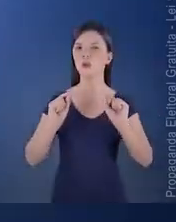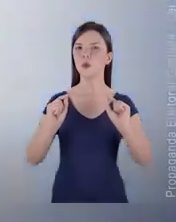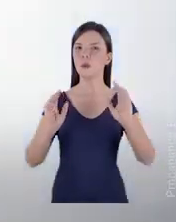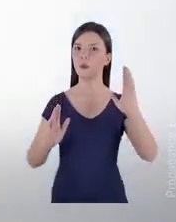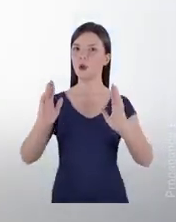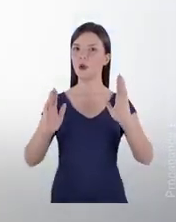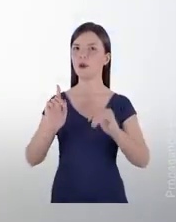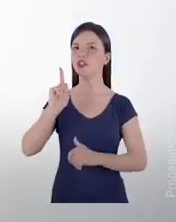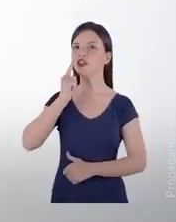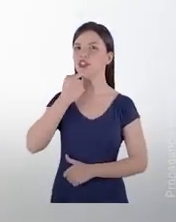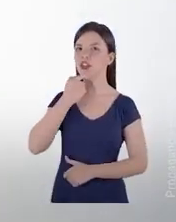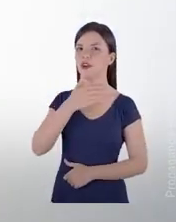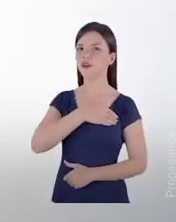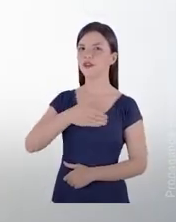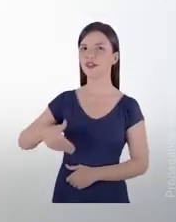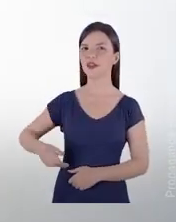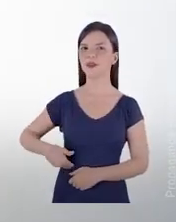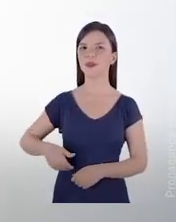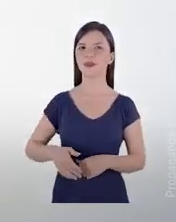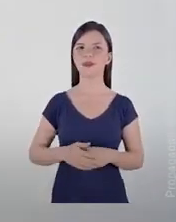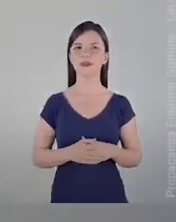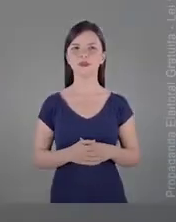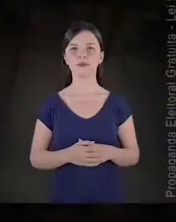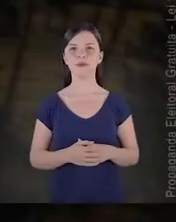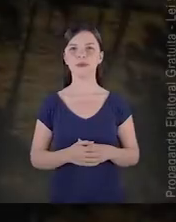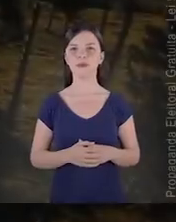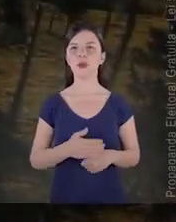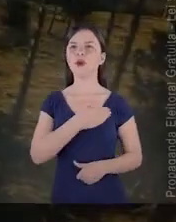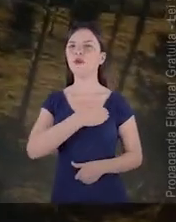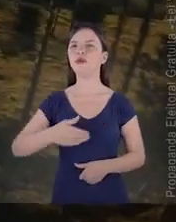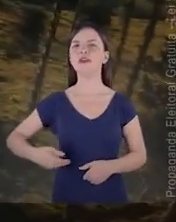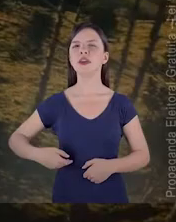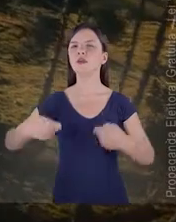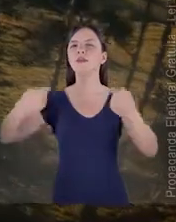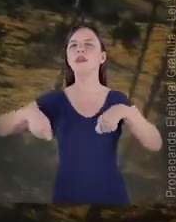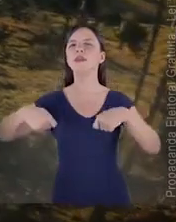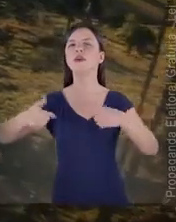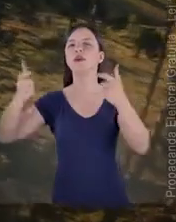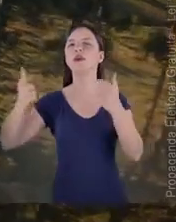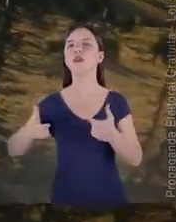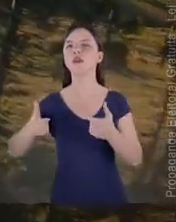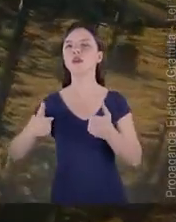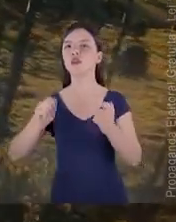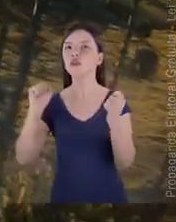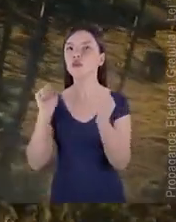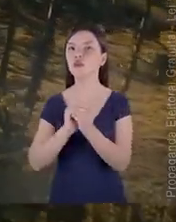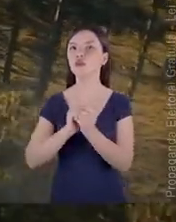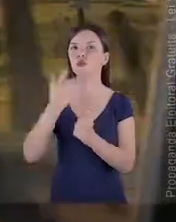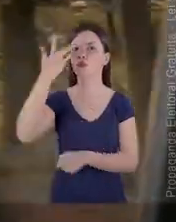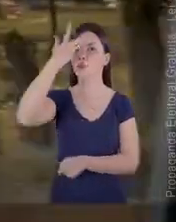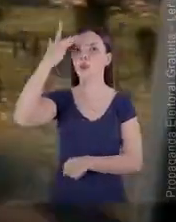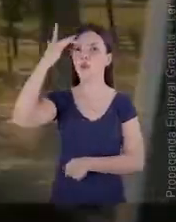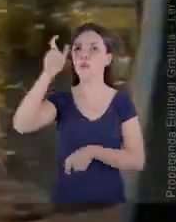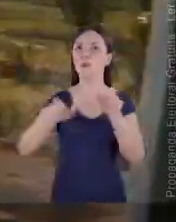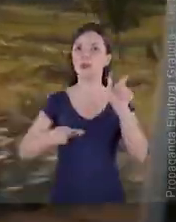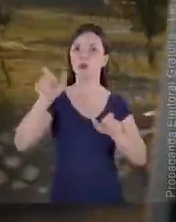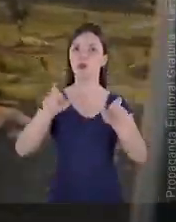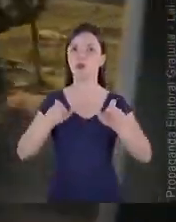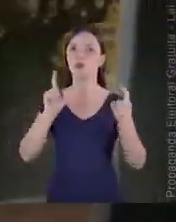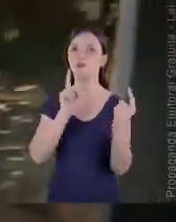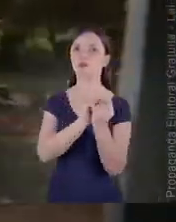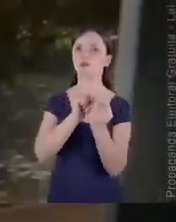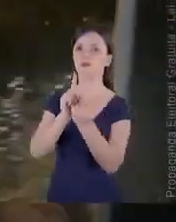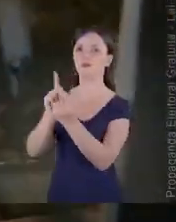Começa agora o programa Jean Governador. O governo tem que estar onde as pessoas precisam e na hora